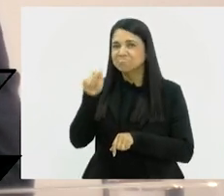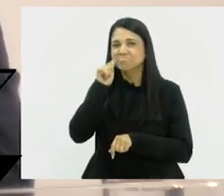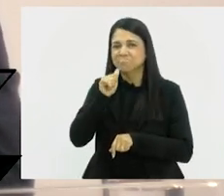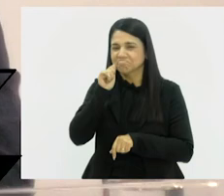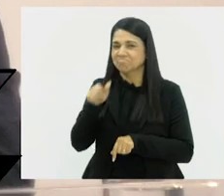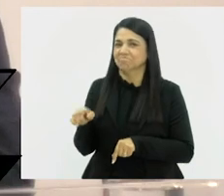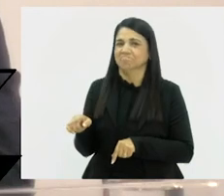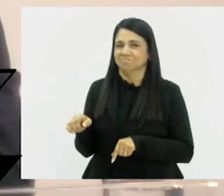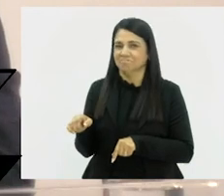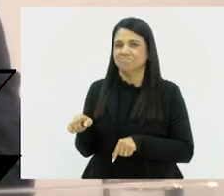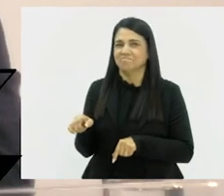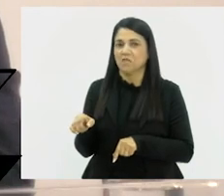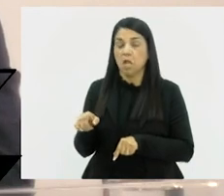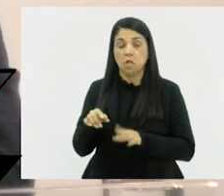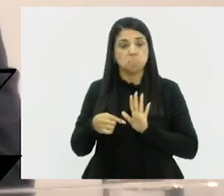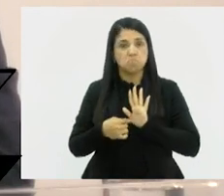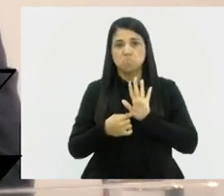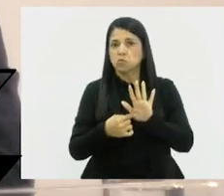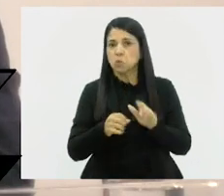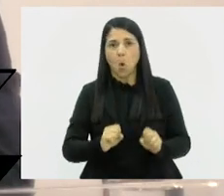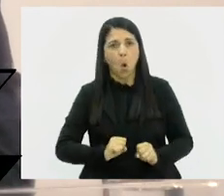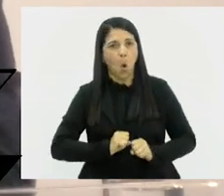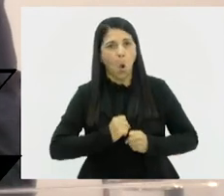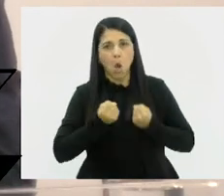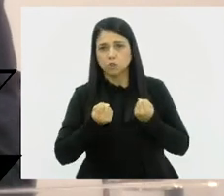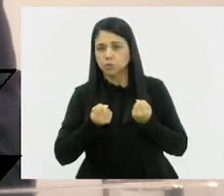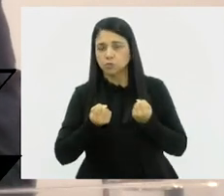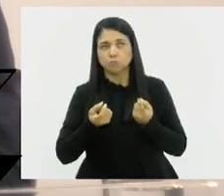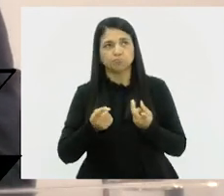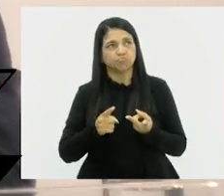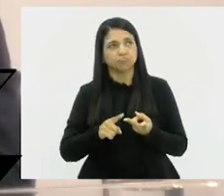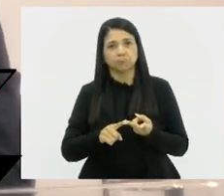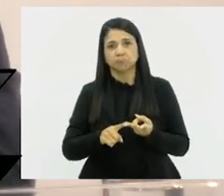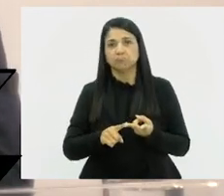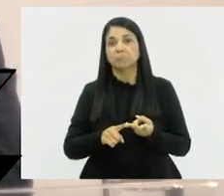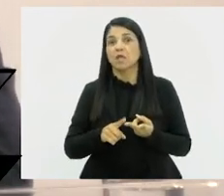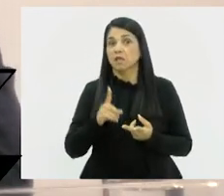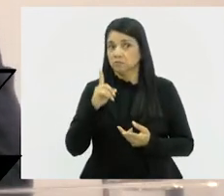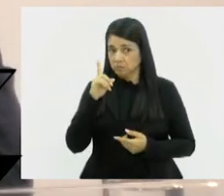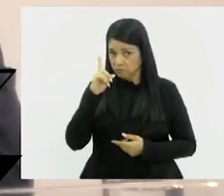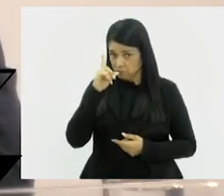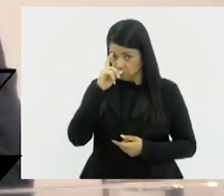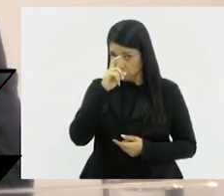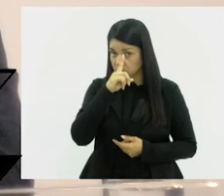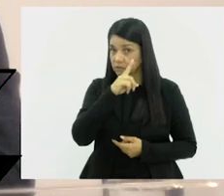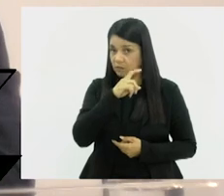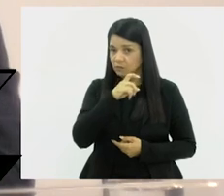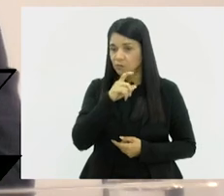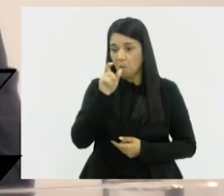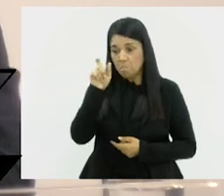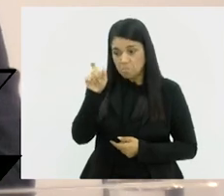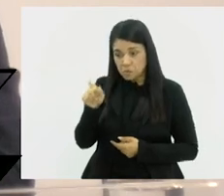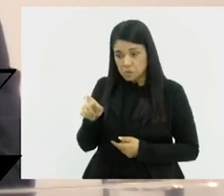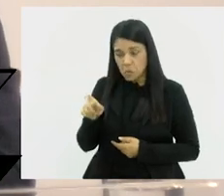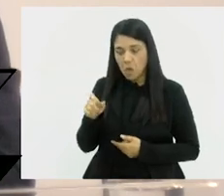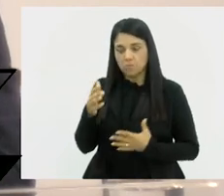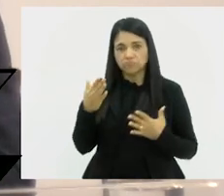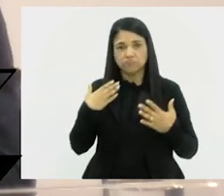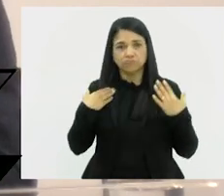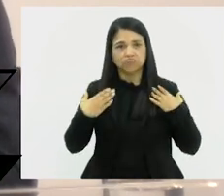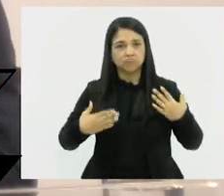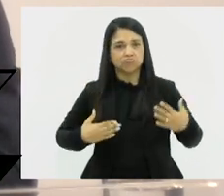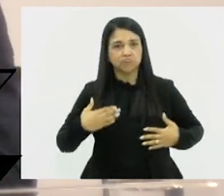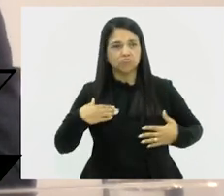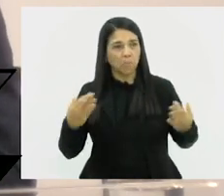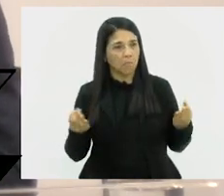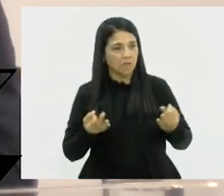nunca demonstrou ódio, nunca demonstrou, e é difícil, né? A gente vê a pessoa perfeita e é por